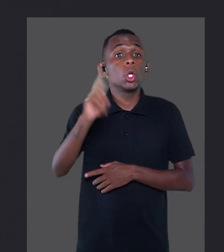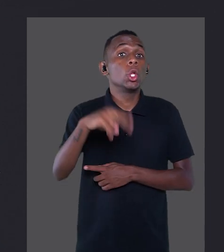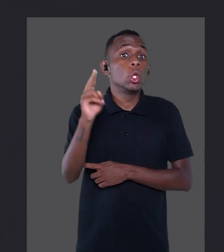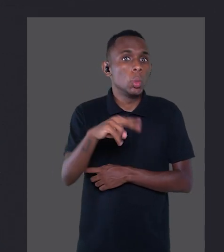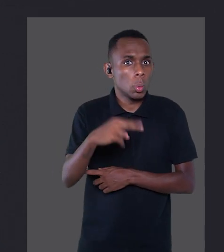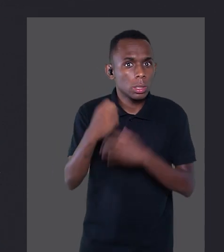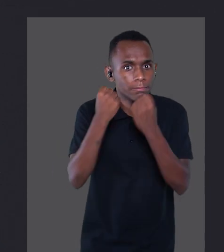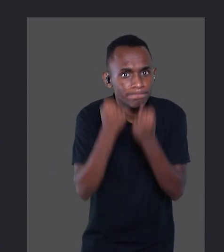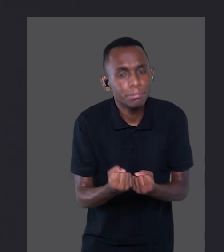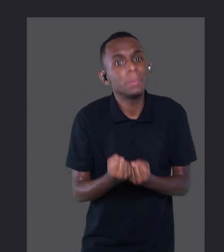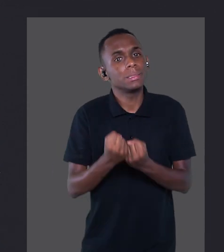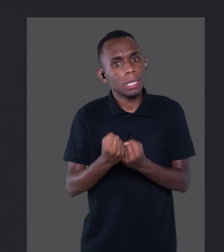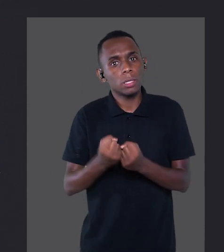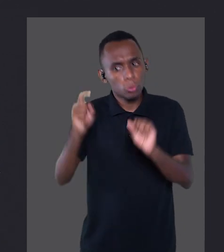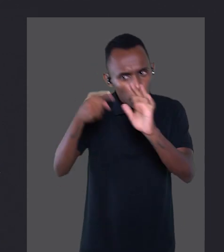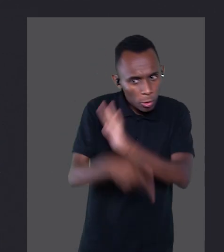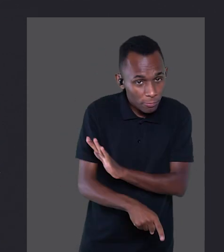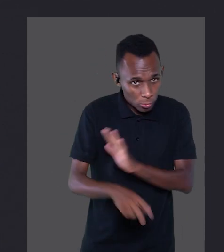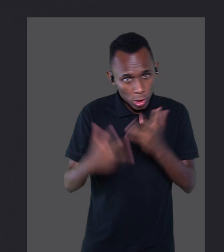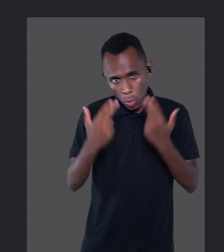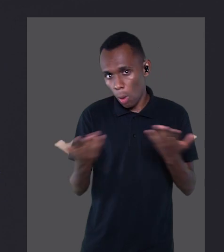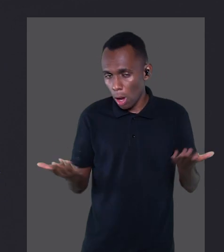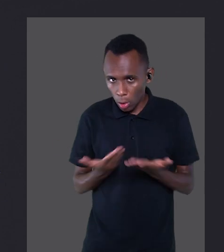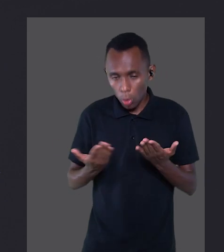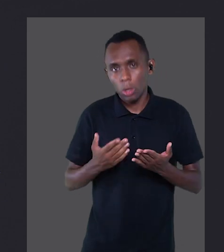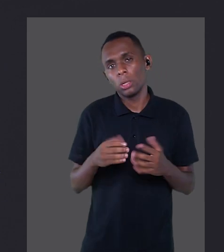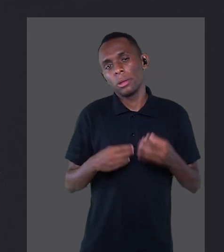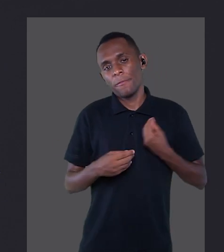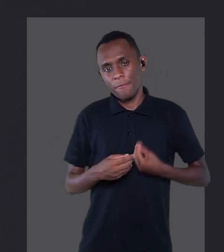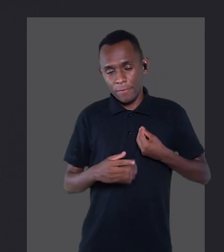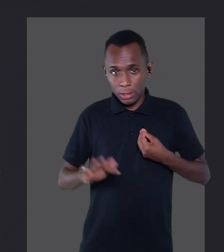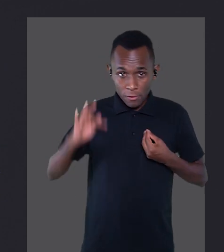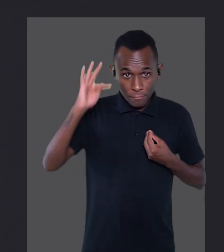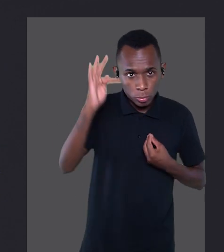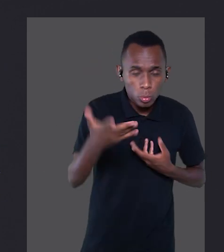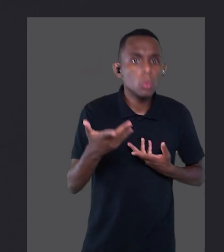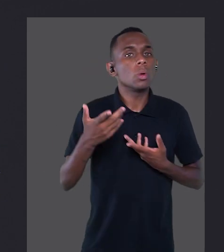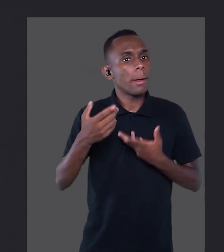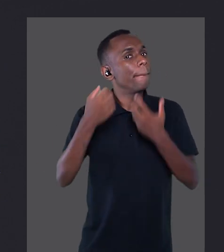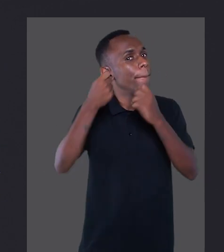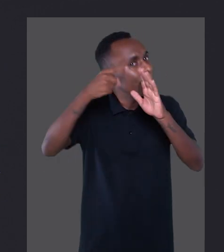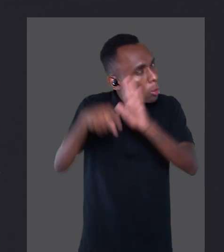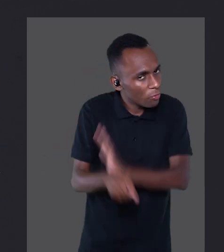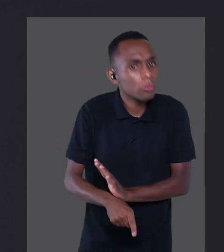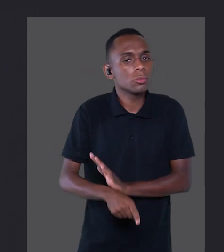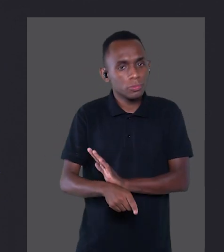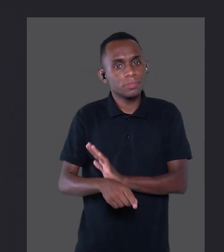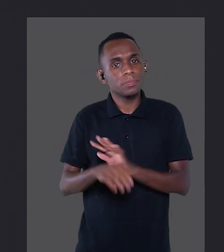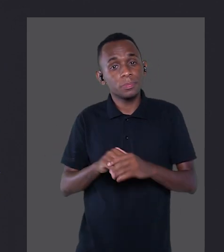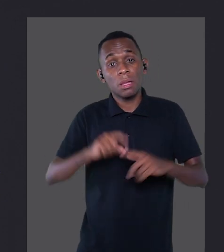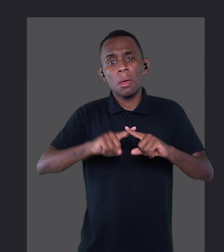forma tão radical quanto agora, né? A Vida Futura radicaliza bastante esse